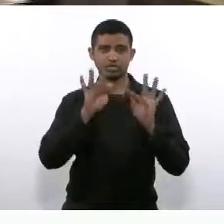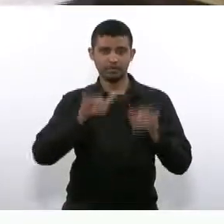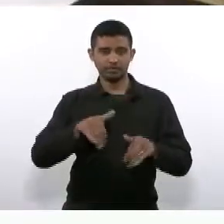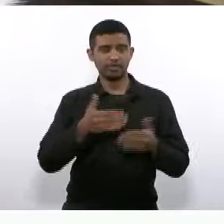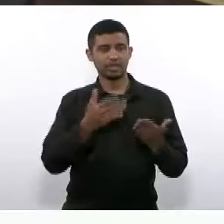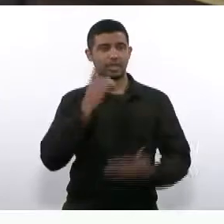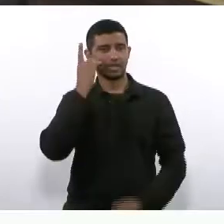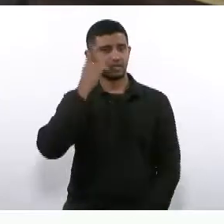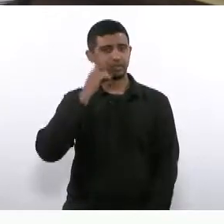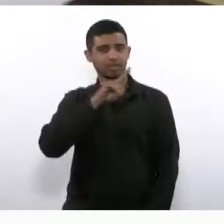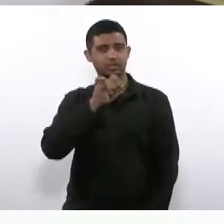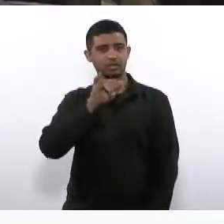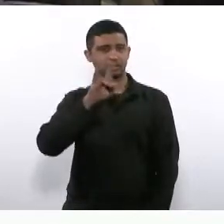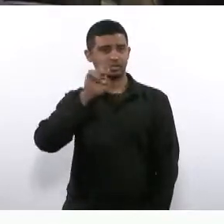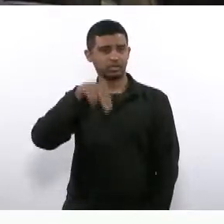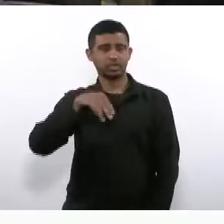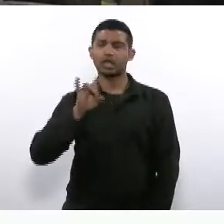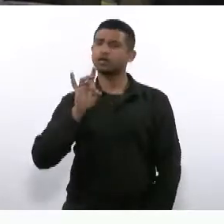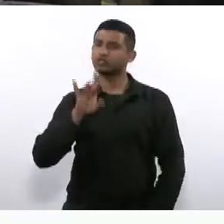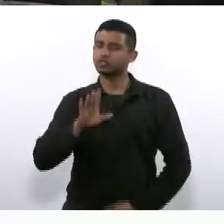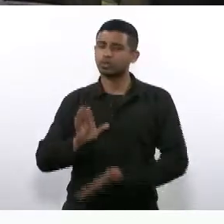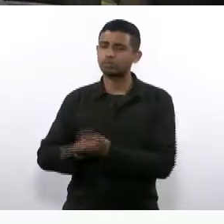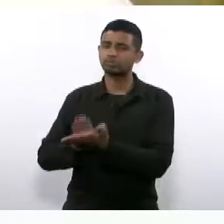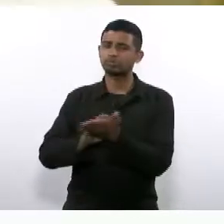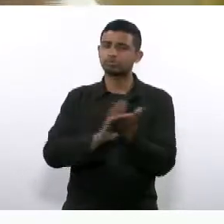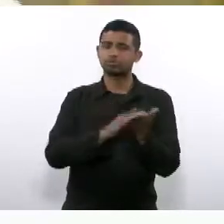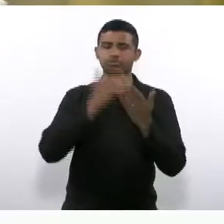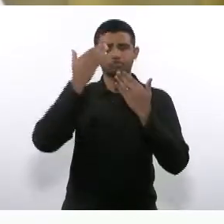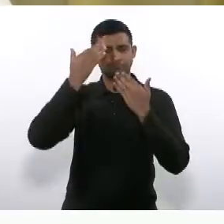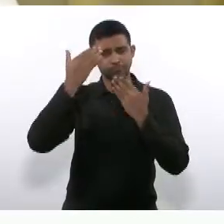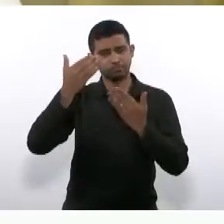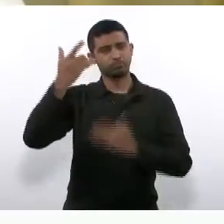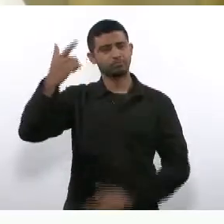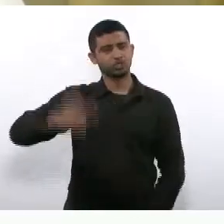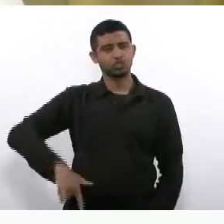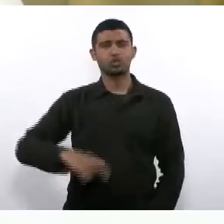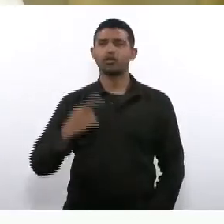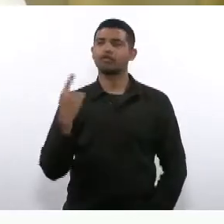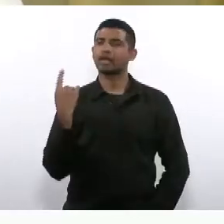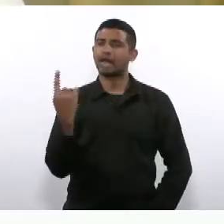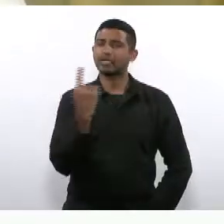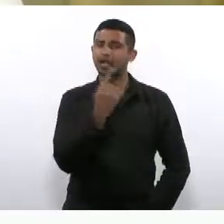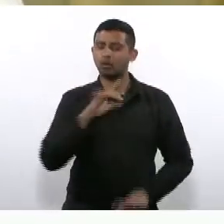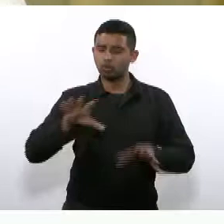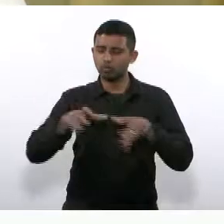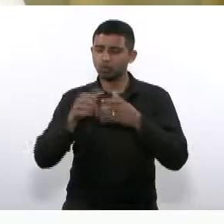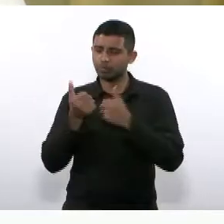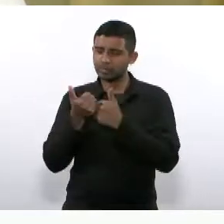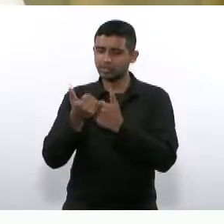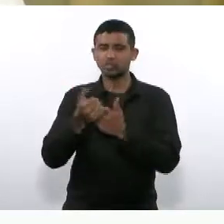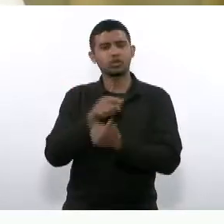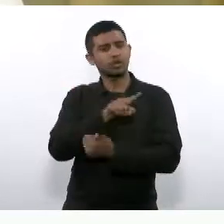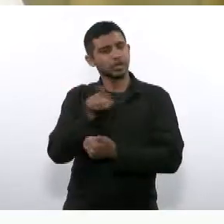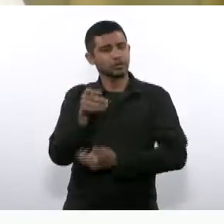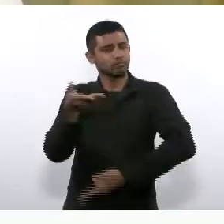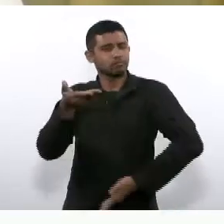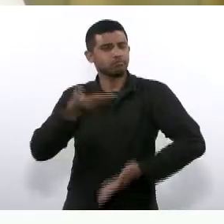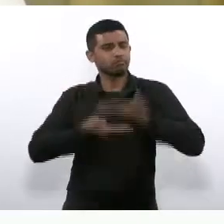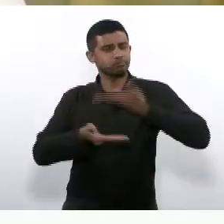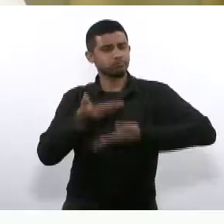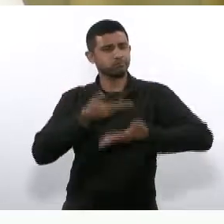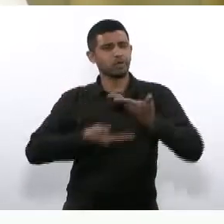Zeidan. Quero parabenizar, agradecer novamente toda a assessoria que contribuiu